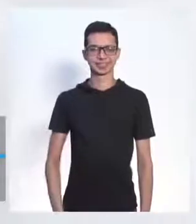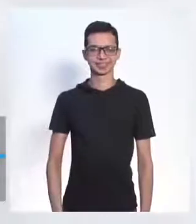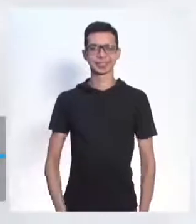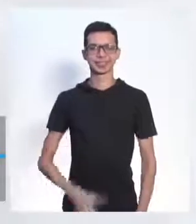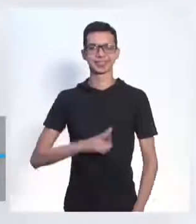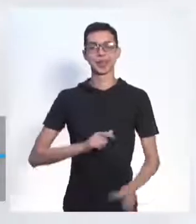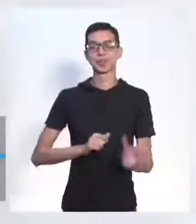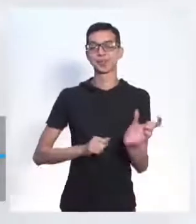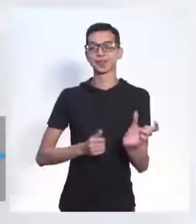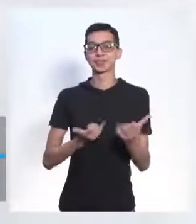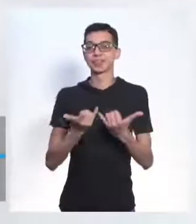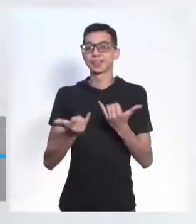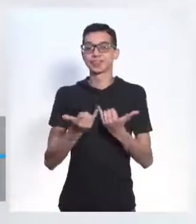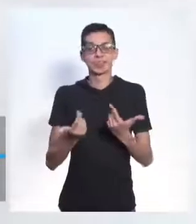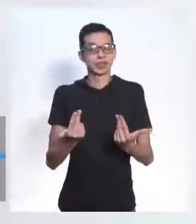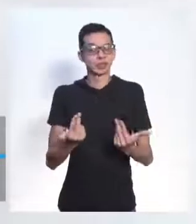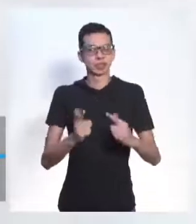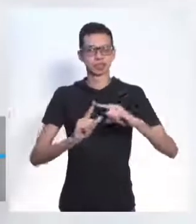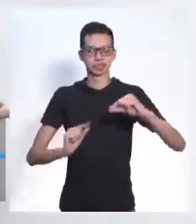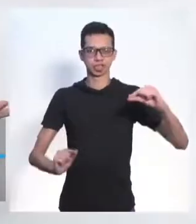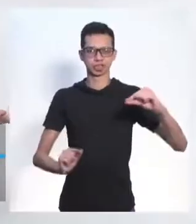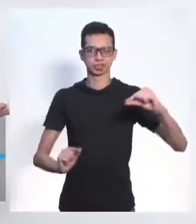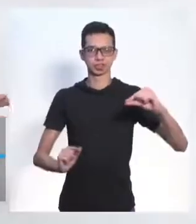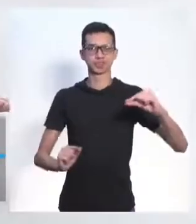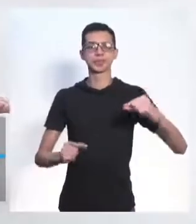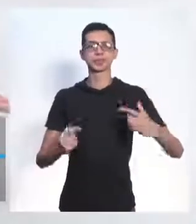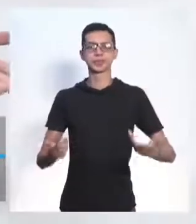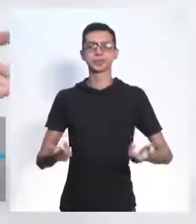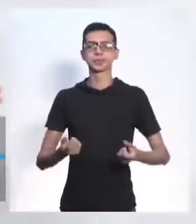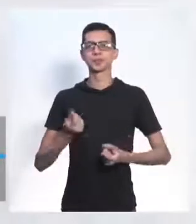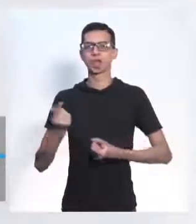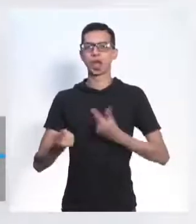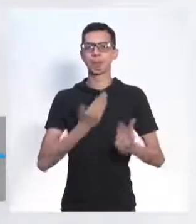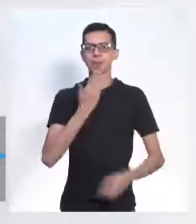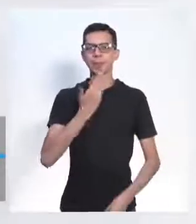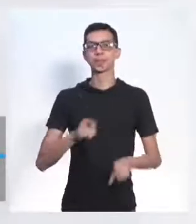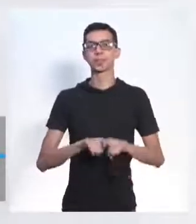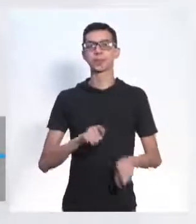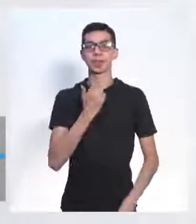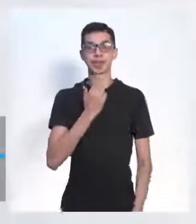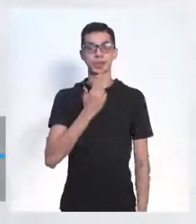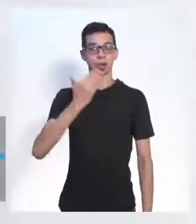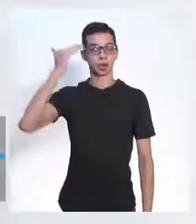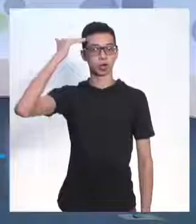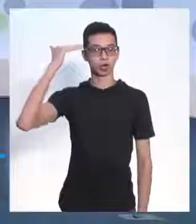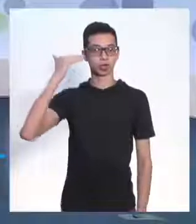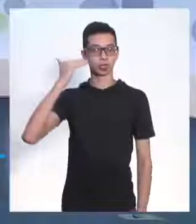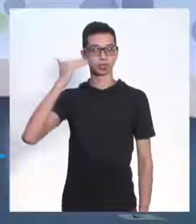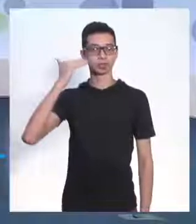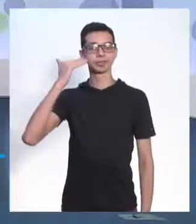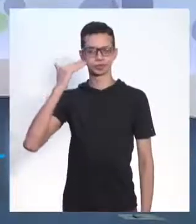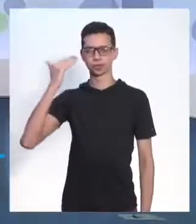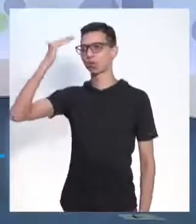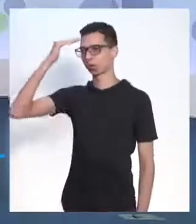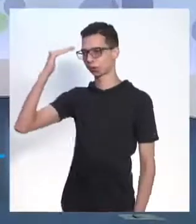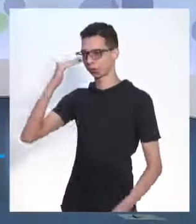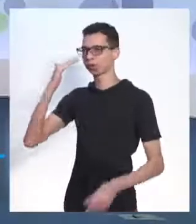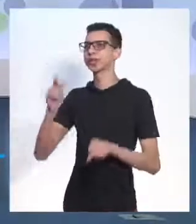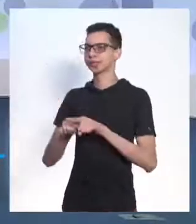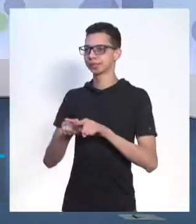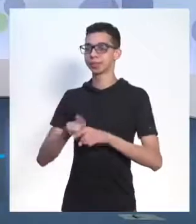Então, você tem as palavras do japonês. Então, até o pessoal pede coreano também, né? Coreano também. Então, tem aquele aplicativo lá